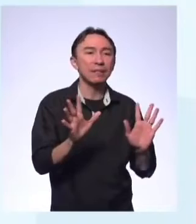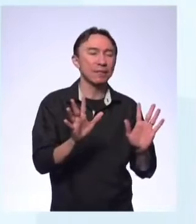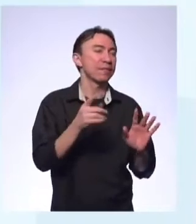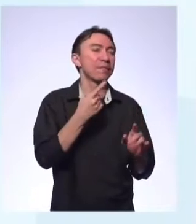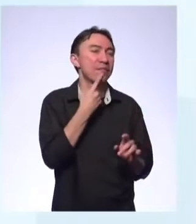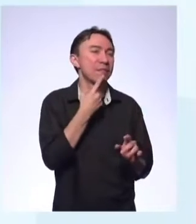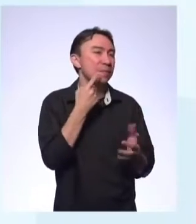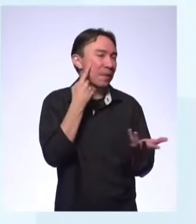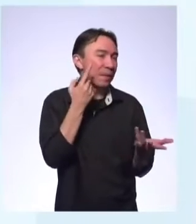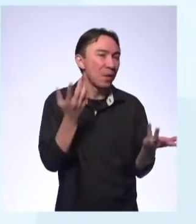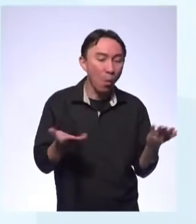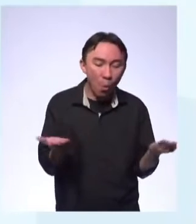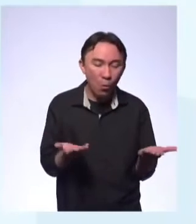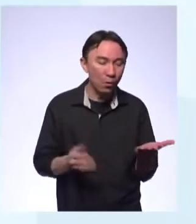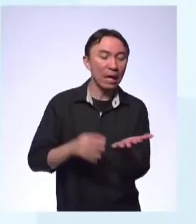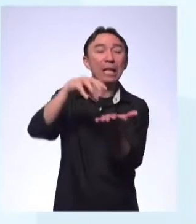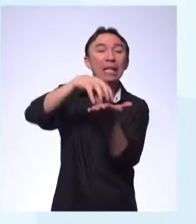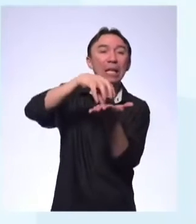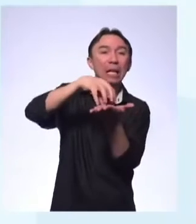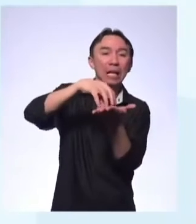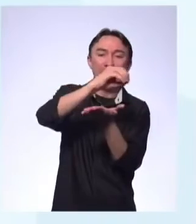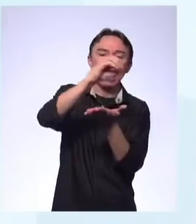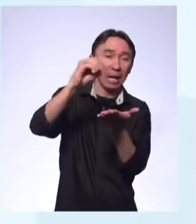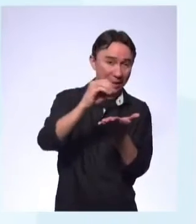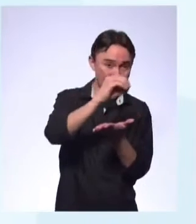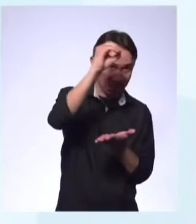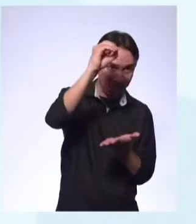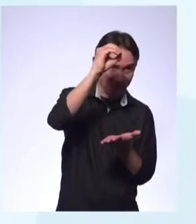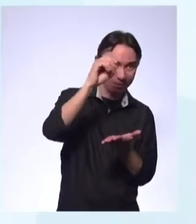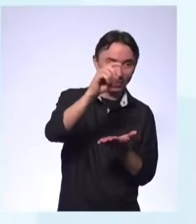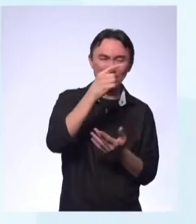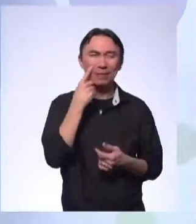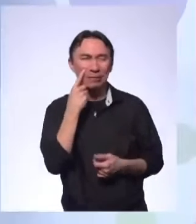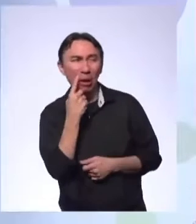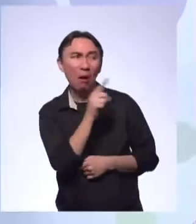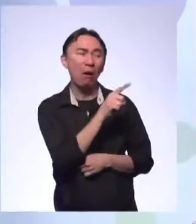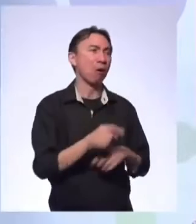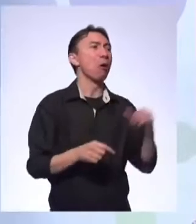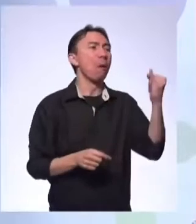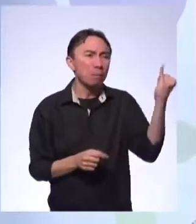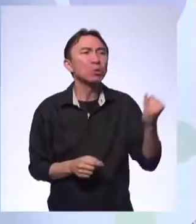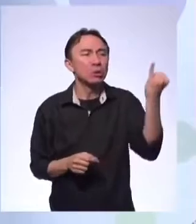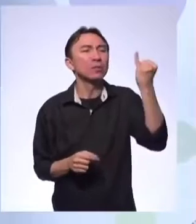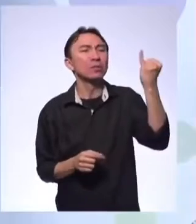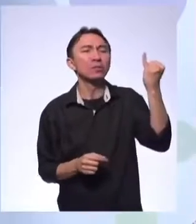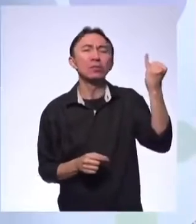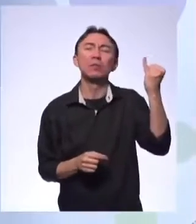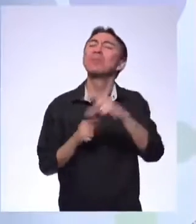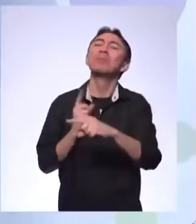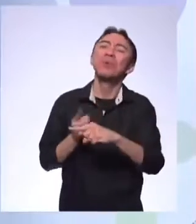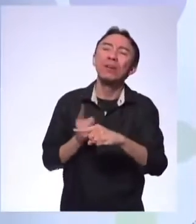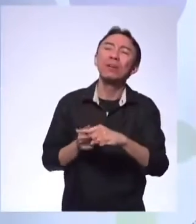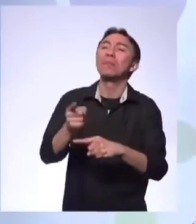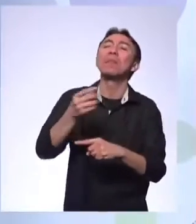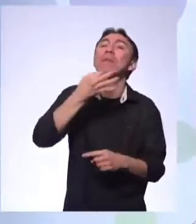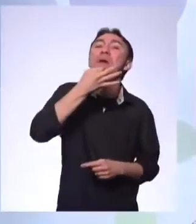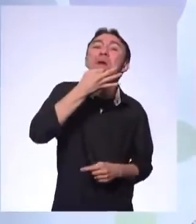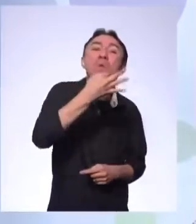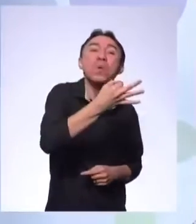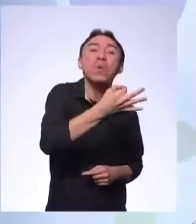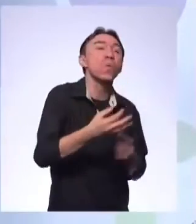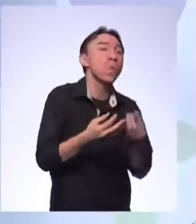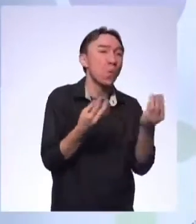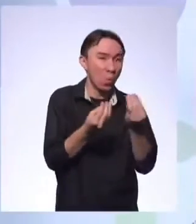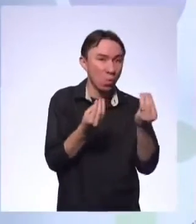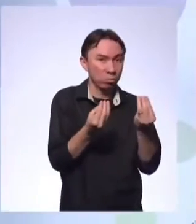da criação do cnsp ai ai Olha tem tanto os alunos aqui no chat e assim vocês e o